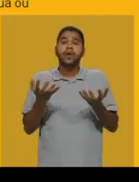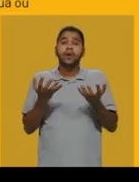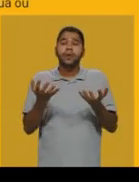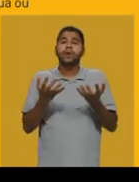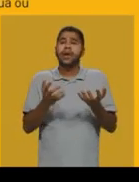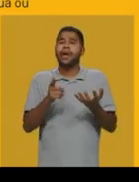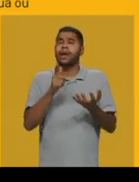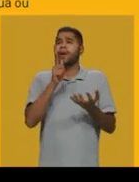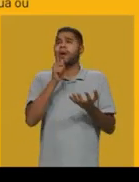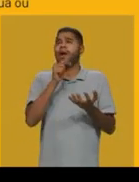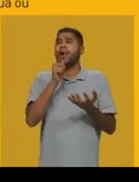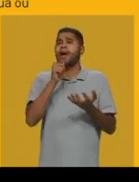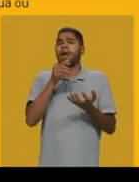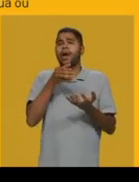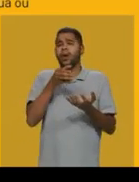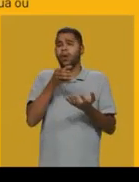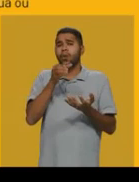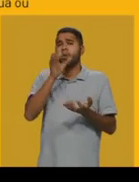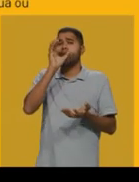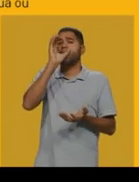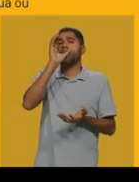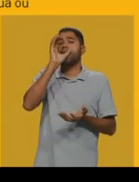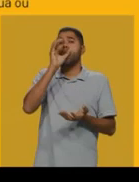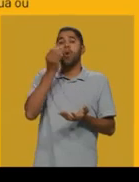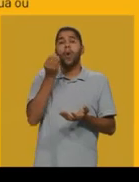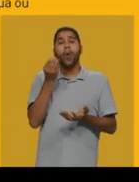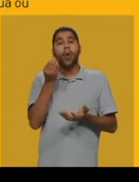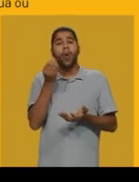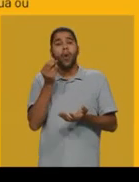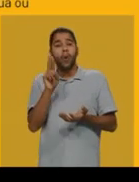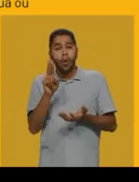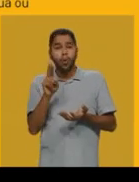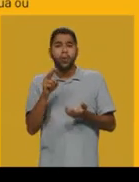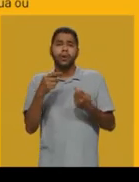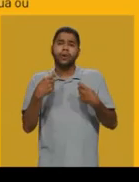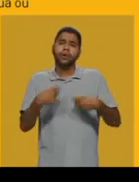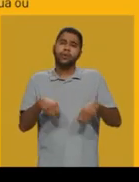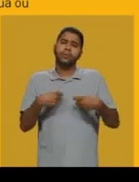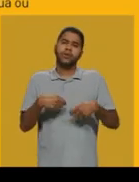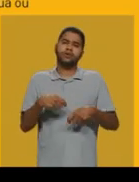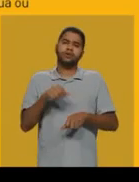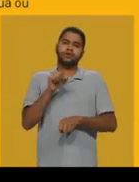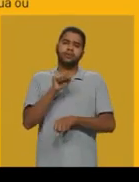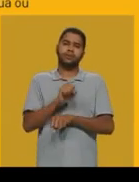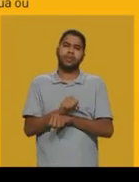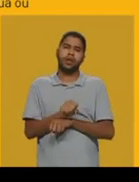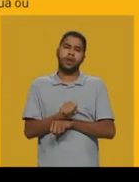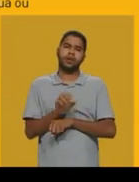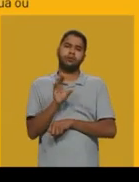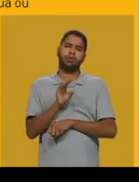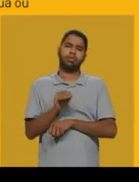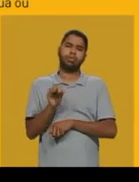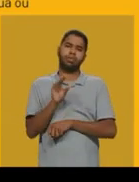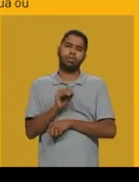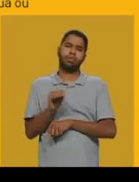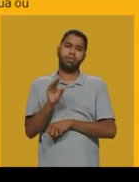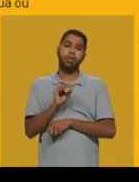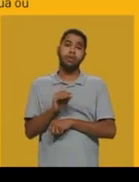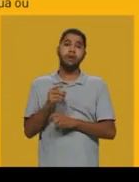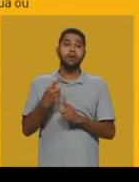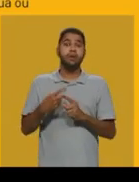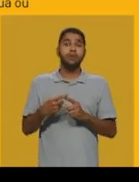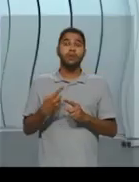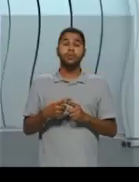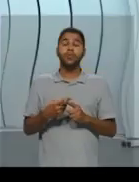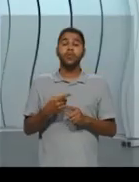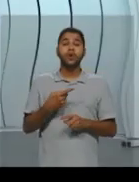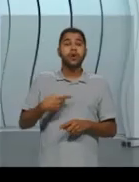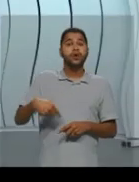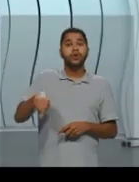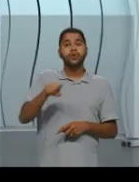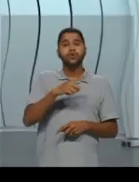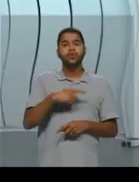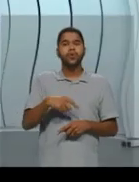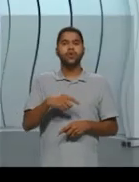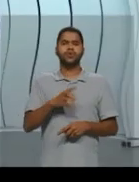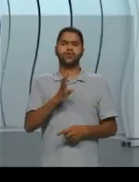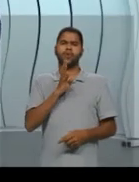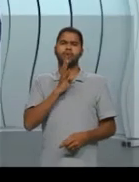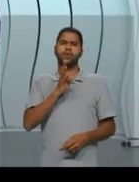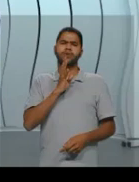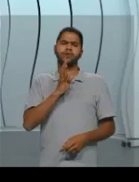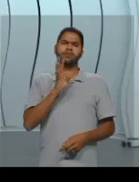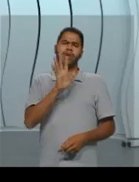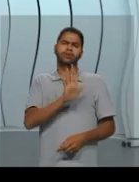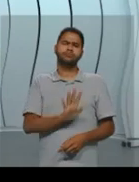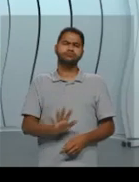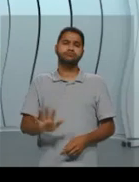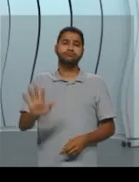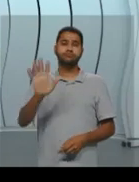tomar um copo d'água ou eu preciso parar de falar agora. Por quê? Porque nós temos um conhecimento